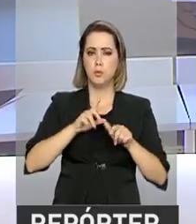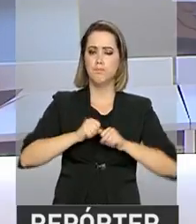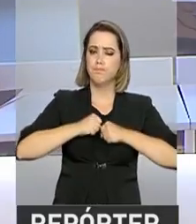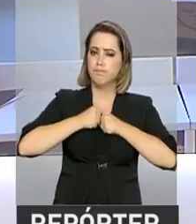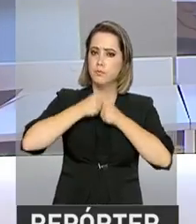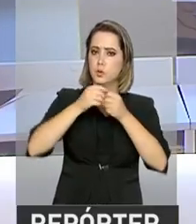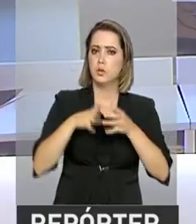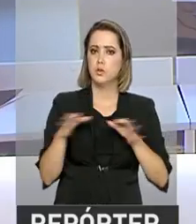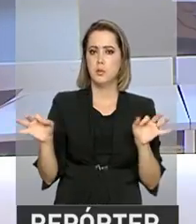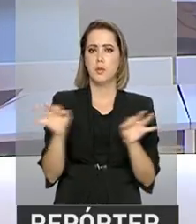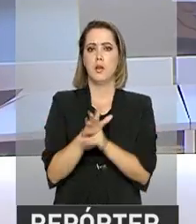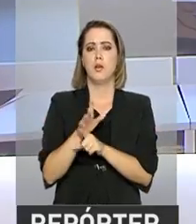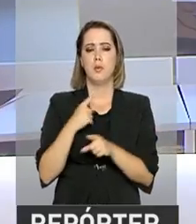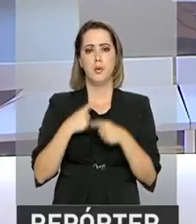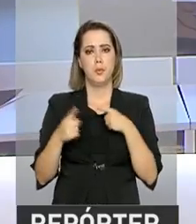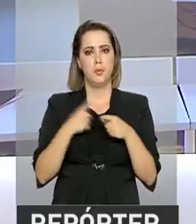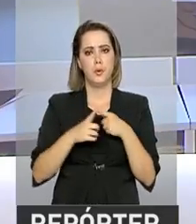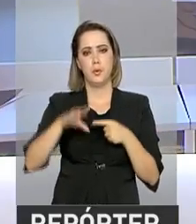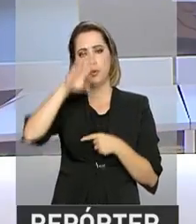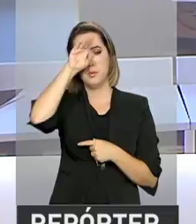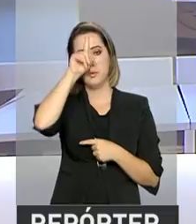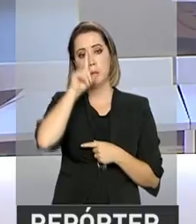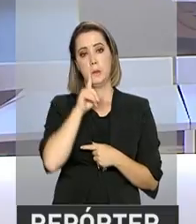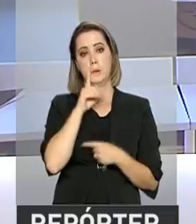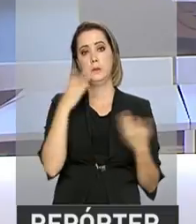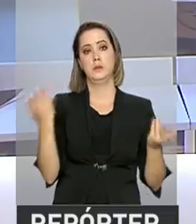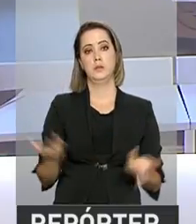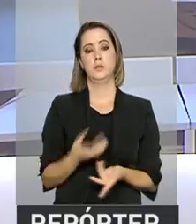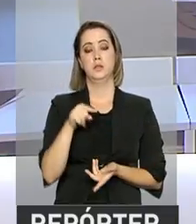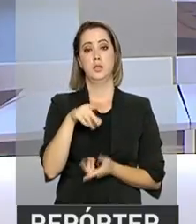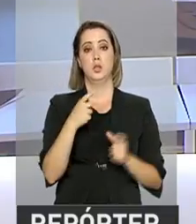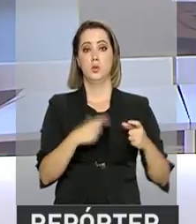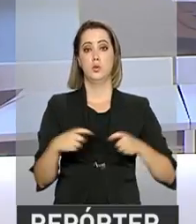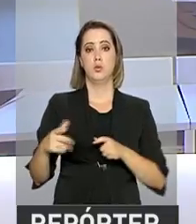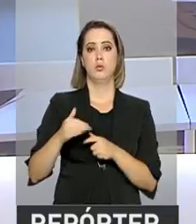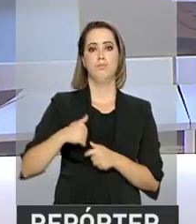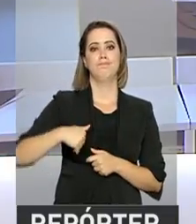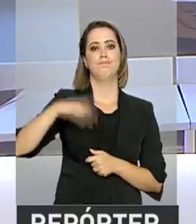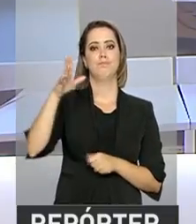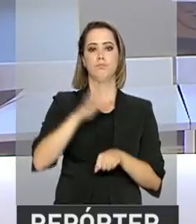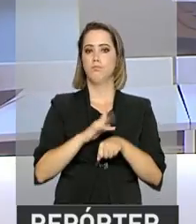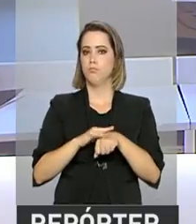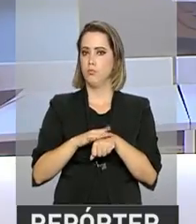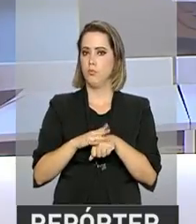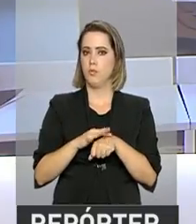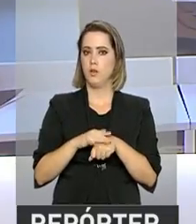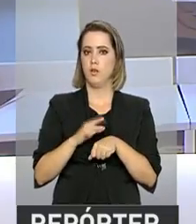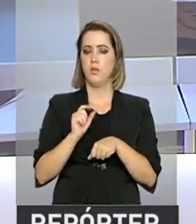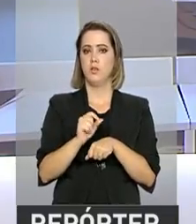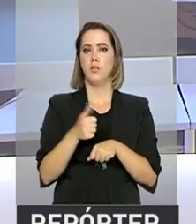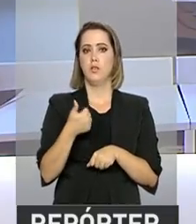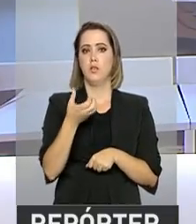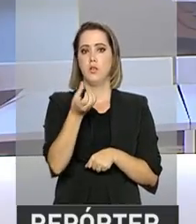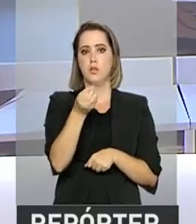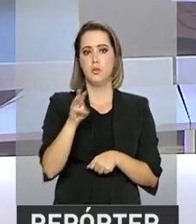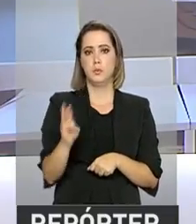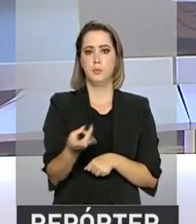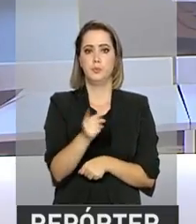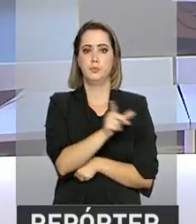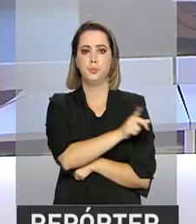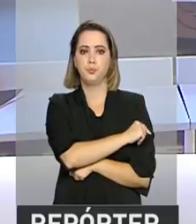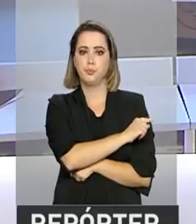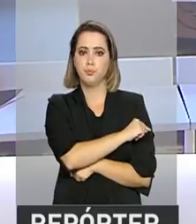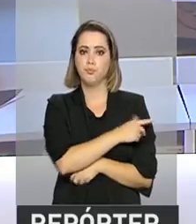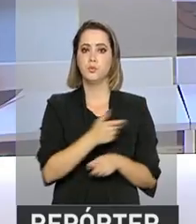surto de febre amarela no país nas áreas com maior incidência da doença já foram enviadas enviados 16 milhões de